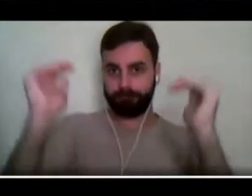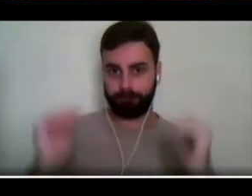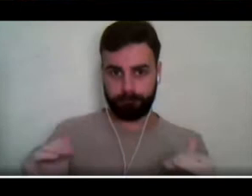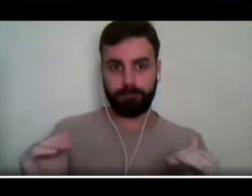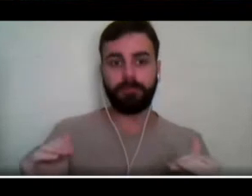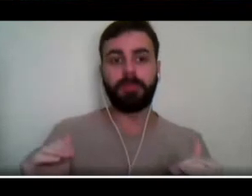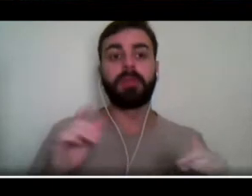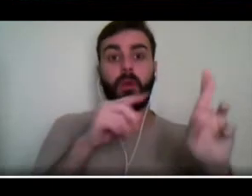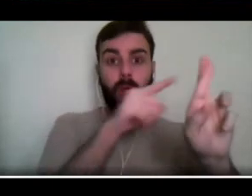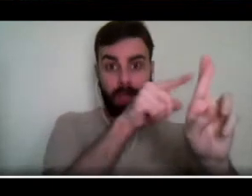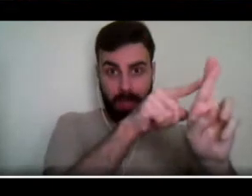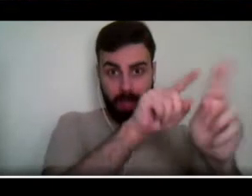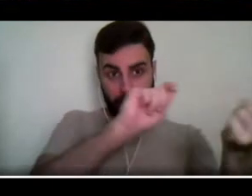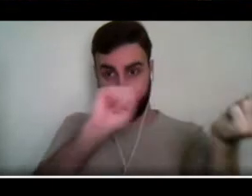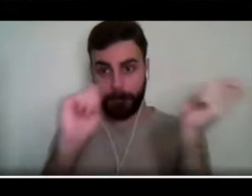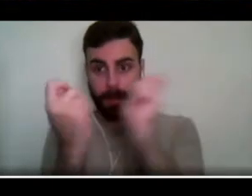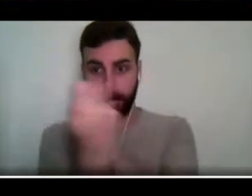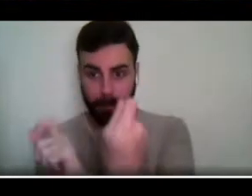aqui, ó,